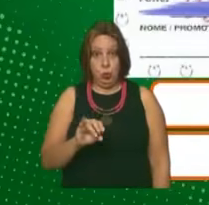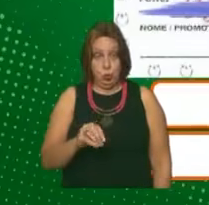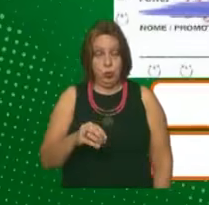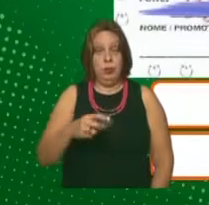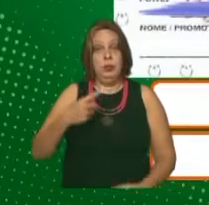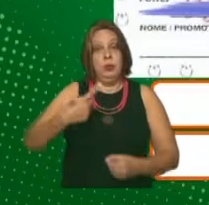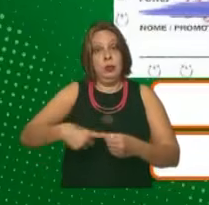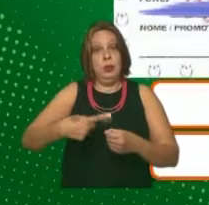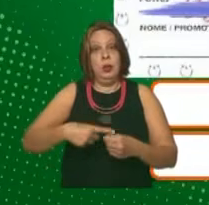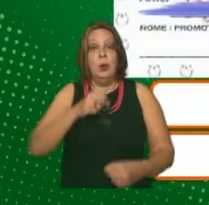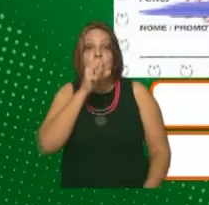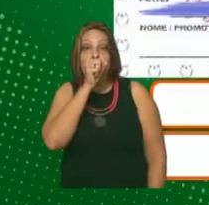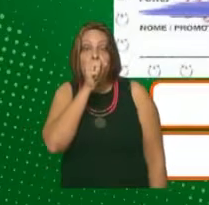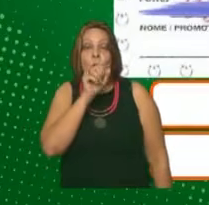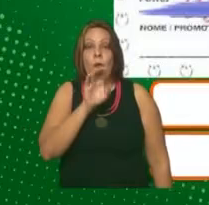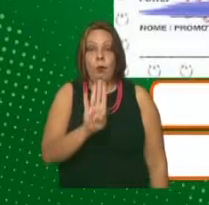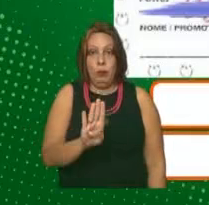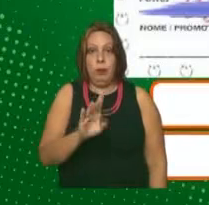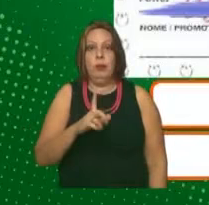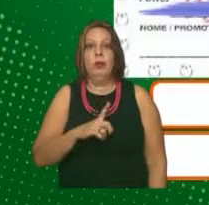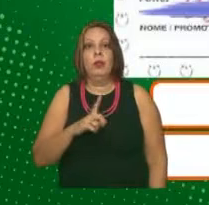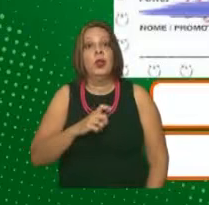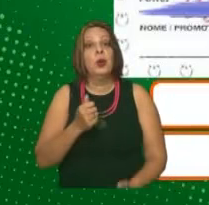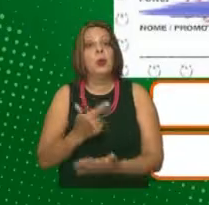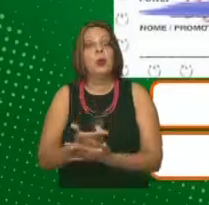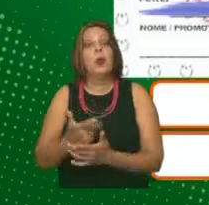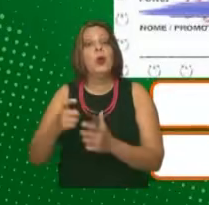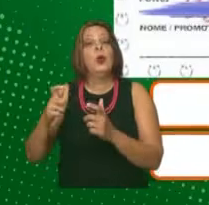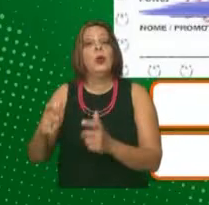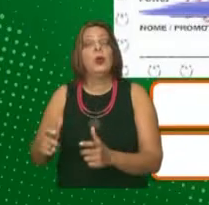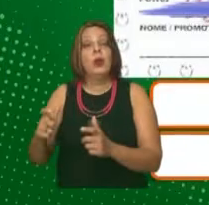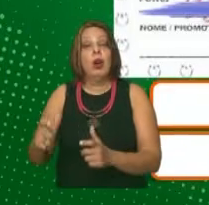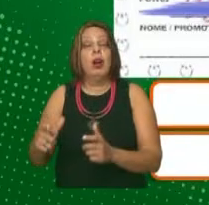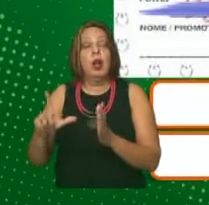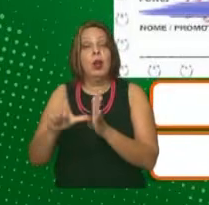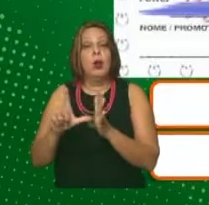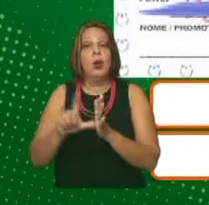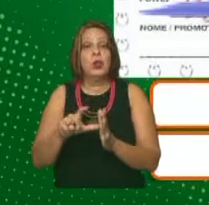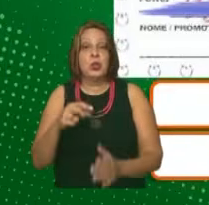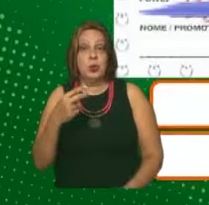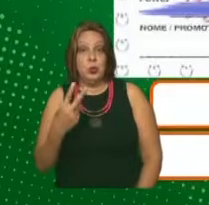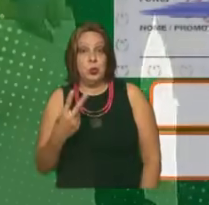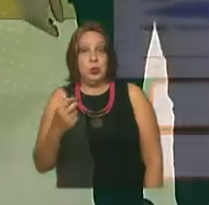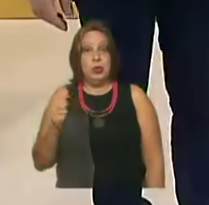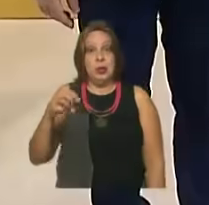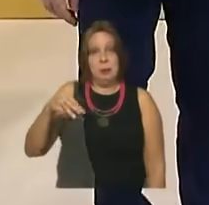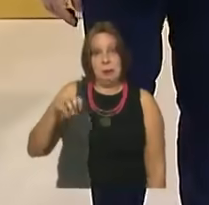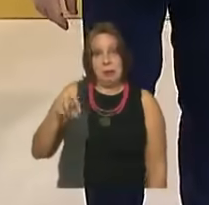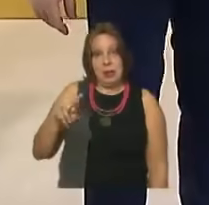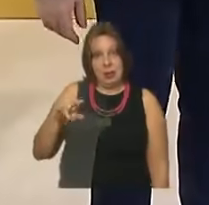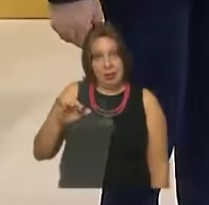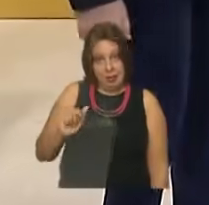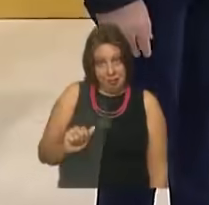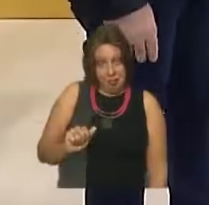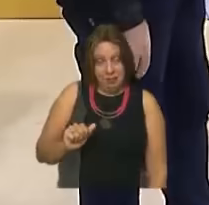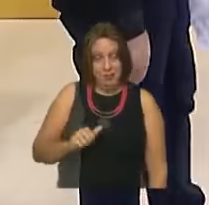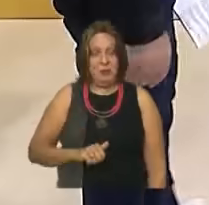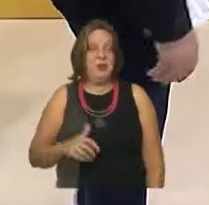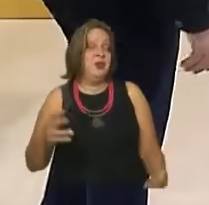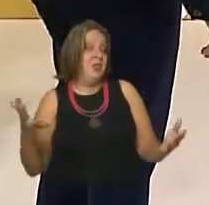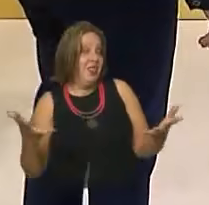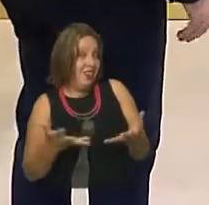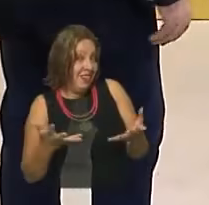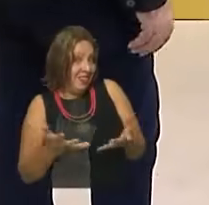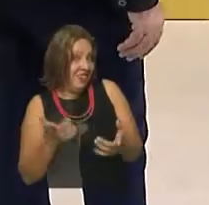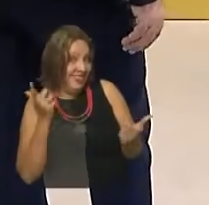Boquim, adquiriu aí na loja Duas Américas Regional Itaporanga, Jaque. E será que é agora que